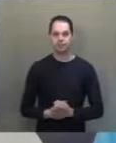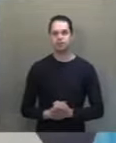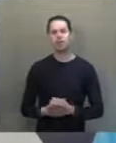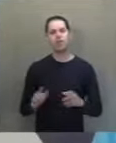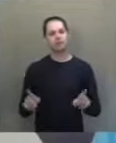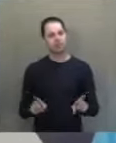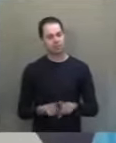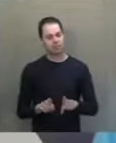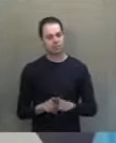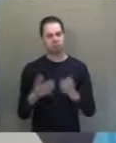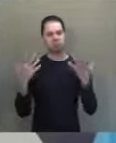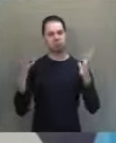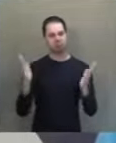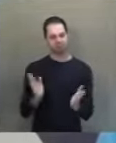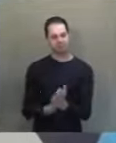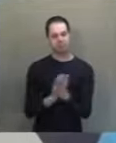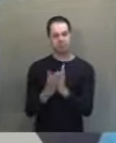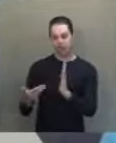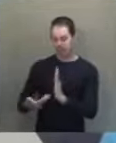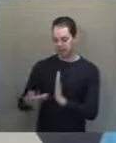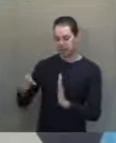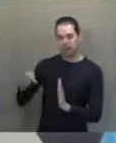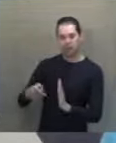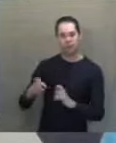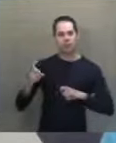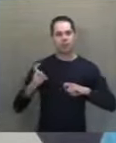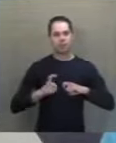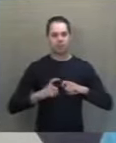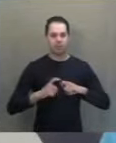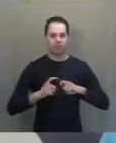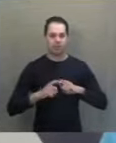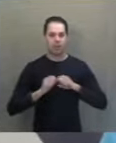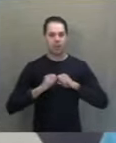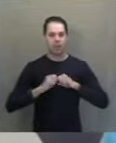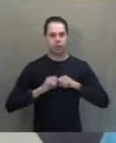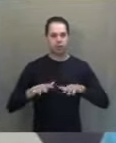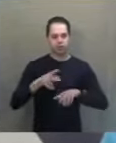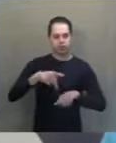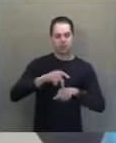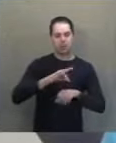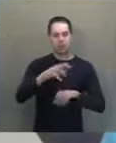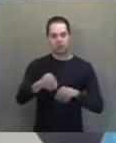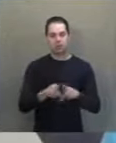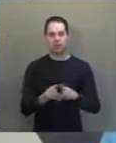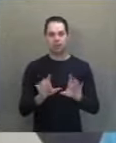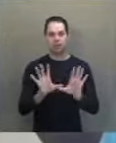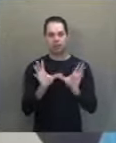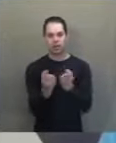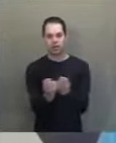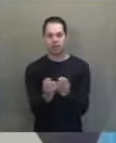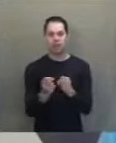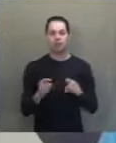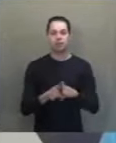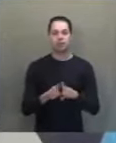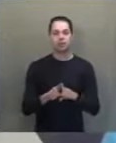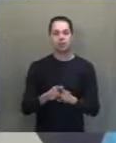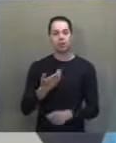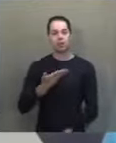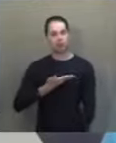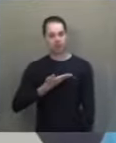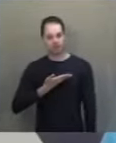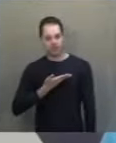o aplauso na Câmara dos Deputados. Médicos Sem Fronteira, Organização Mundial de Saúde, o próprio Papa